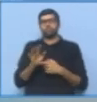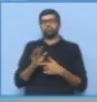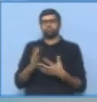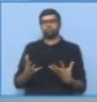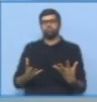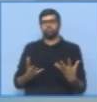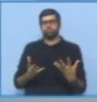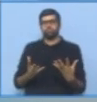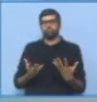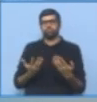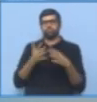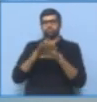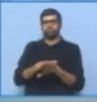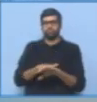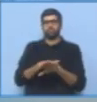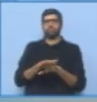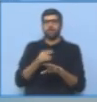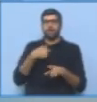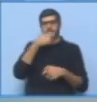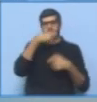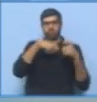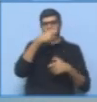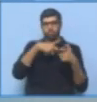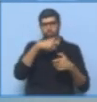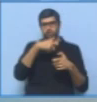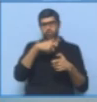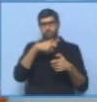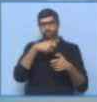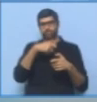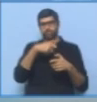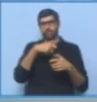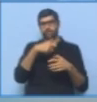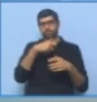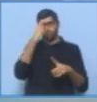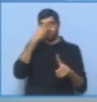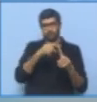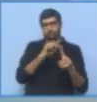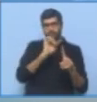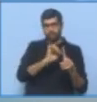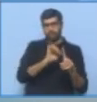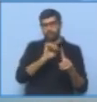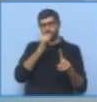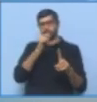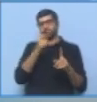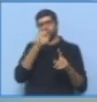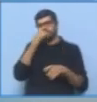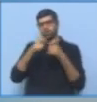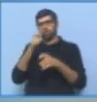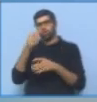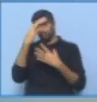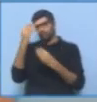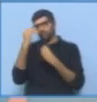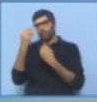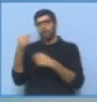conjugar a relação entre as pessoas que estão mais neste objetivo, com este objetivo, e as pessoas que têm espaço de